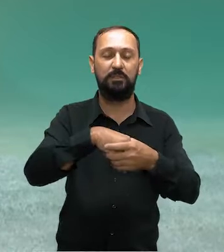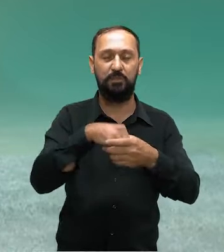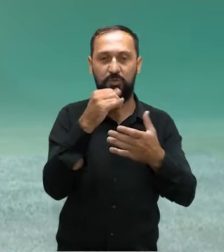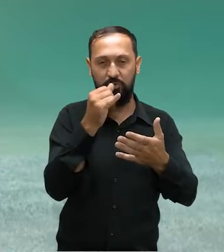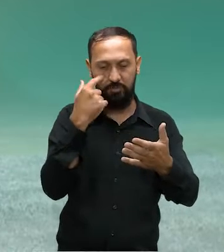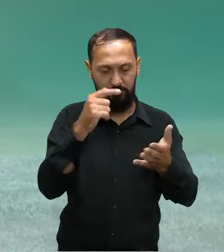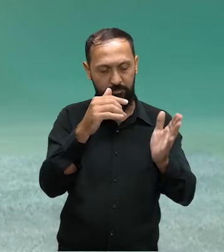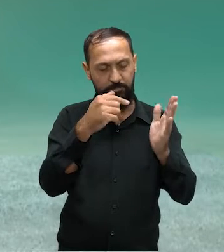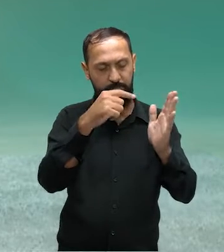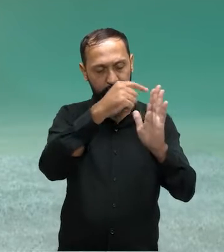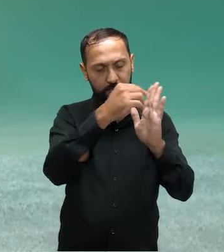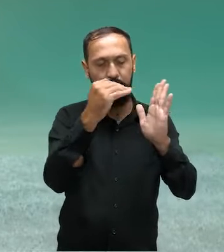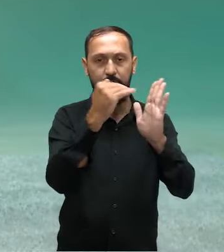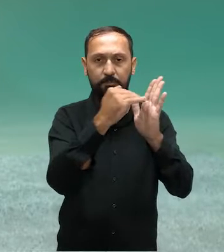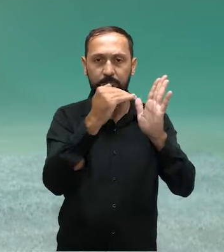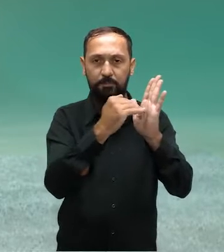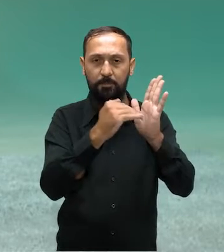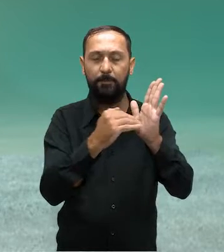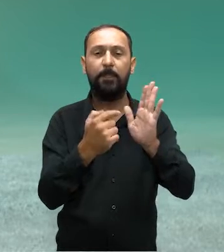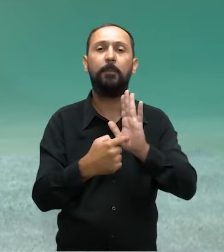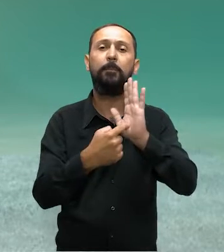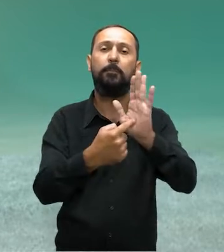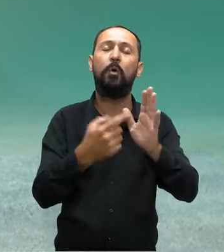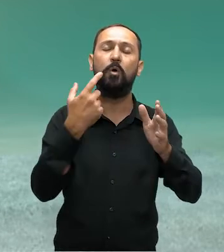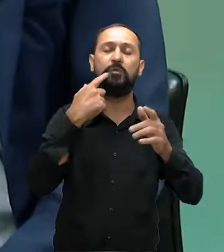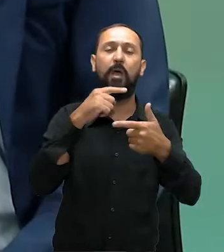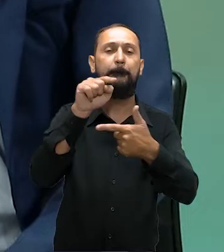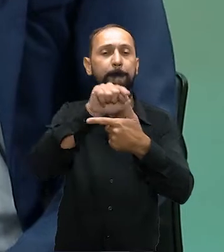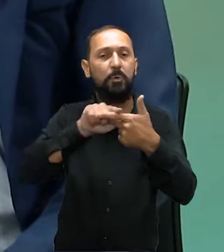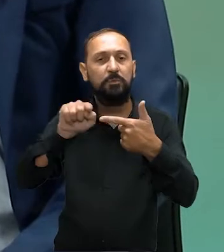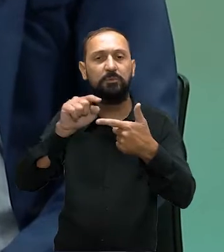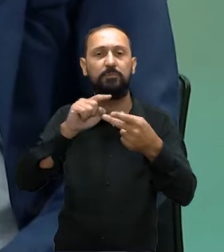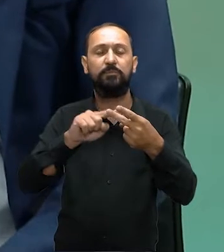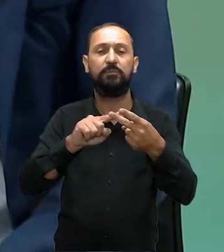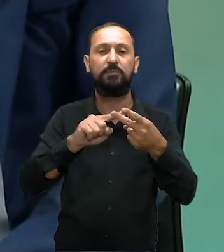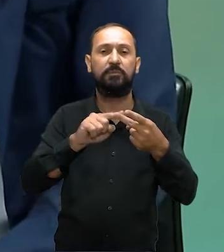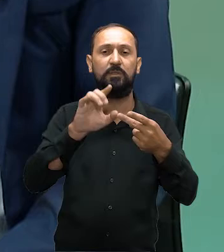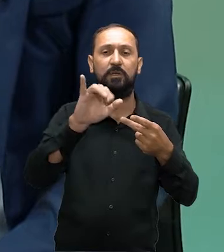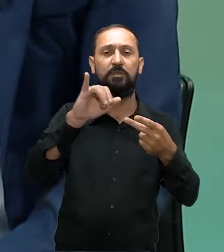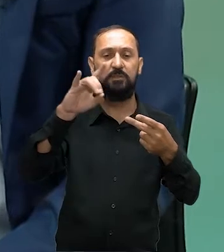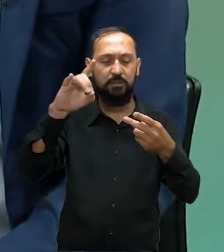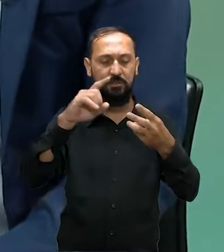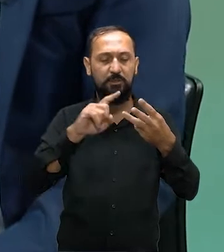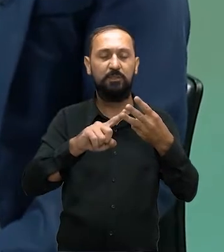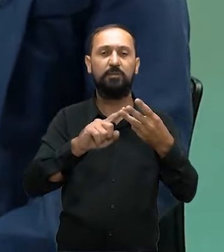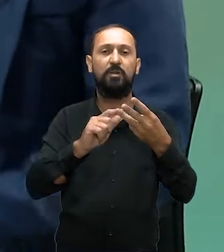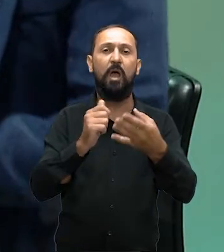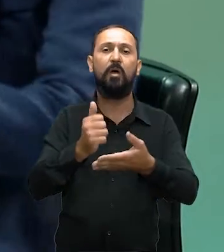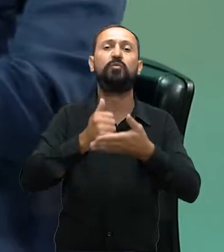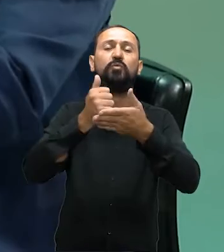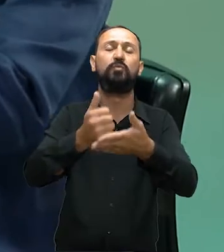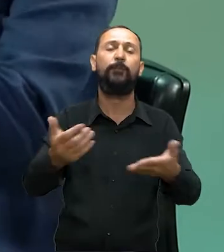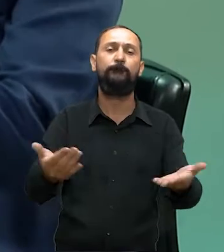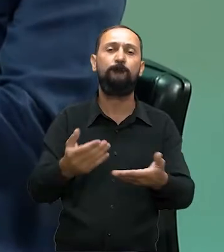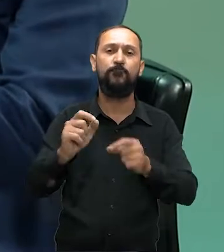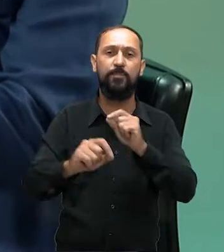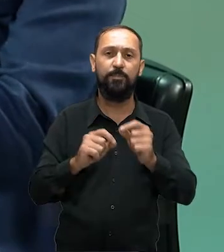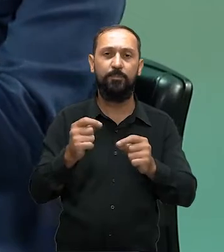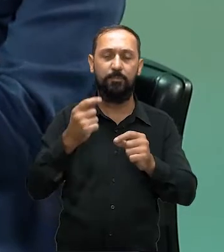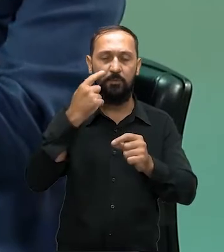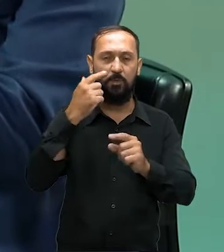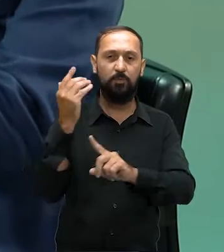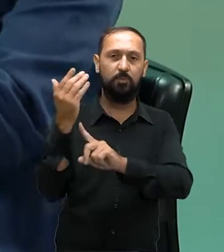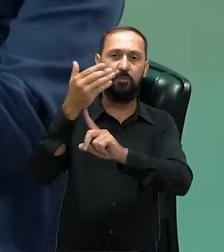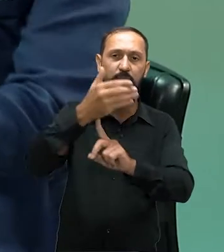energia? Não. Pois é, daquela maneira ali você consegue trabalhar a fração, a CID, a contribuição agora, por